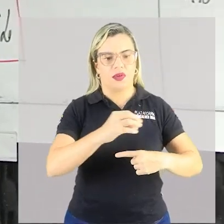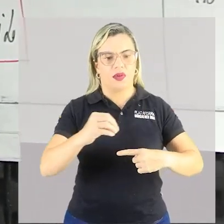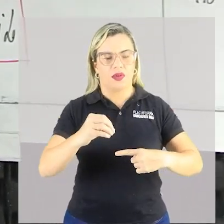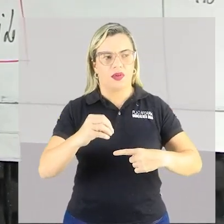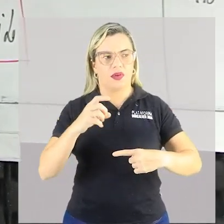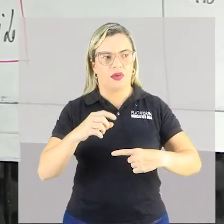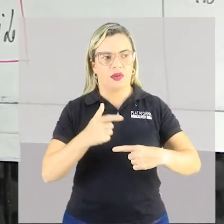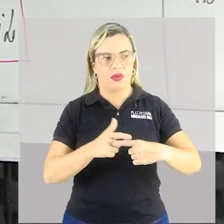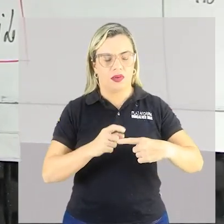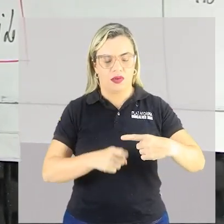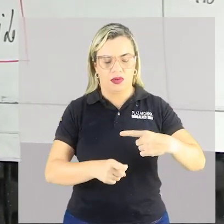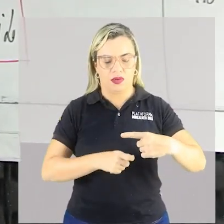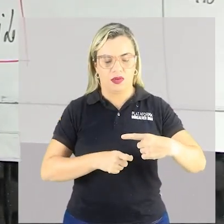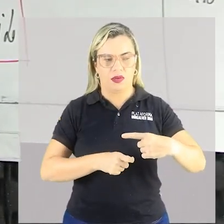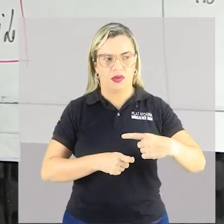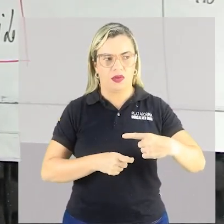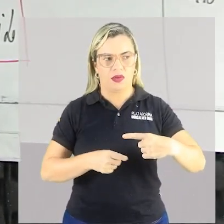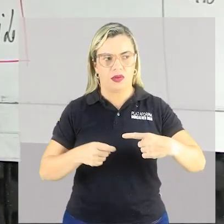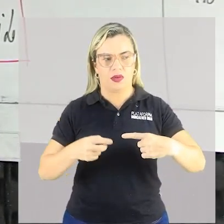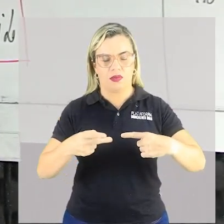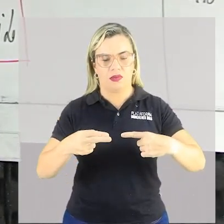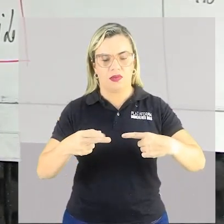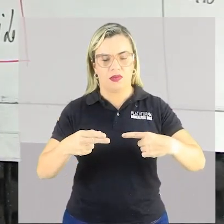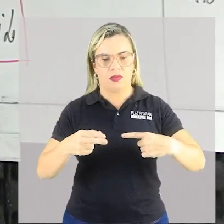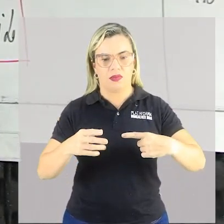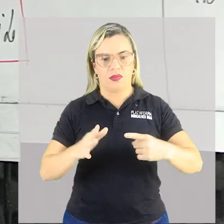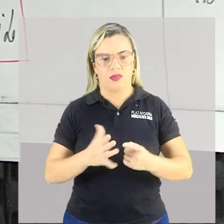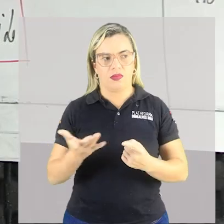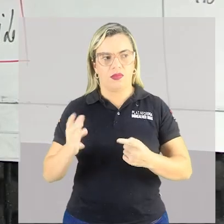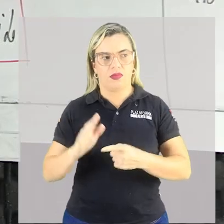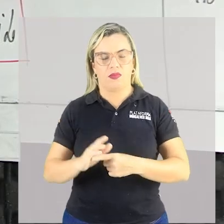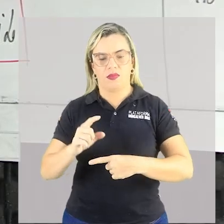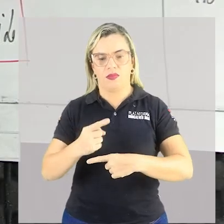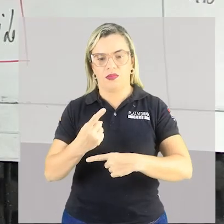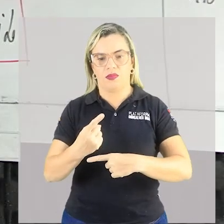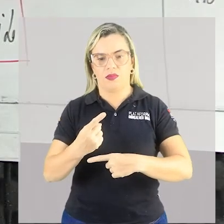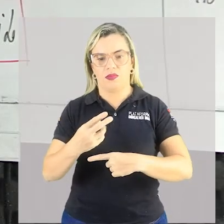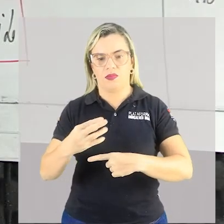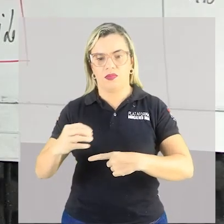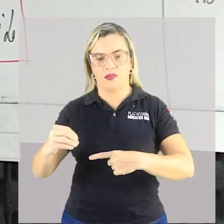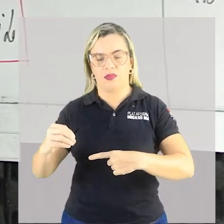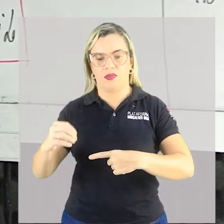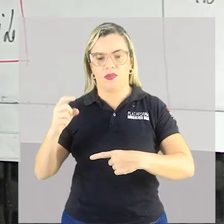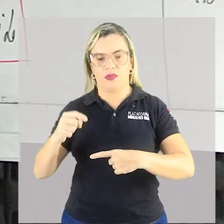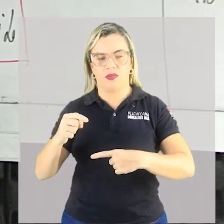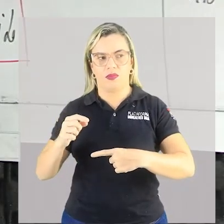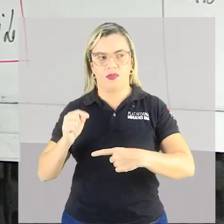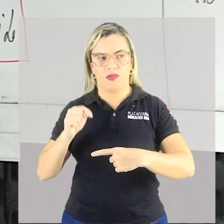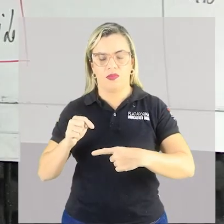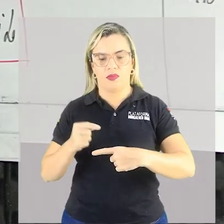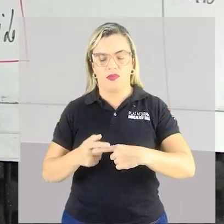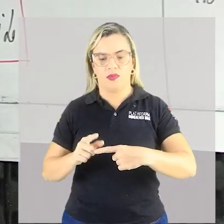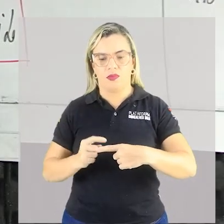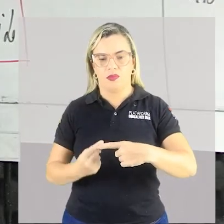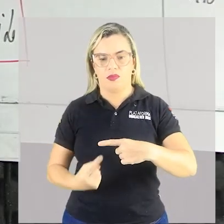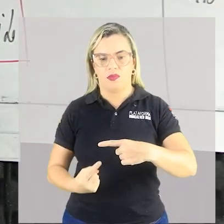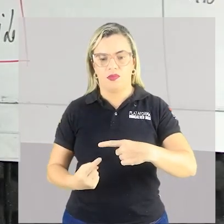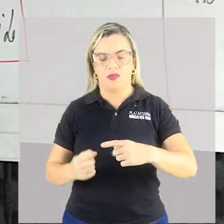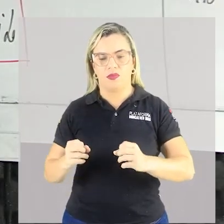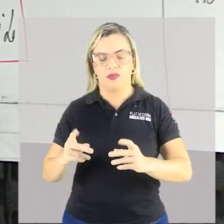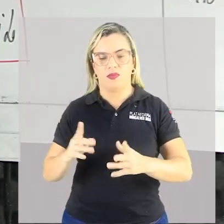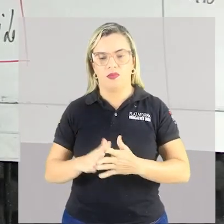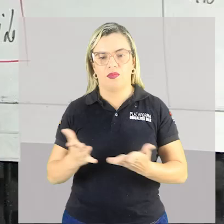para x, assim como 1.200 está o quê? Para 1,